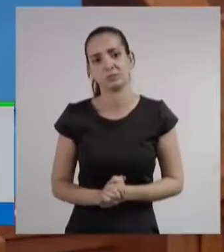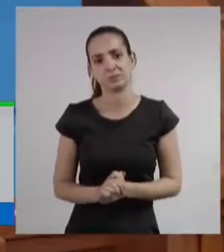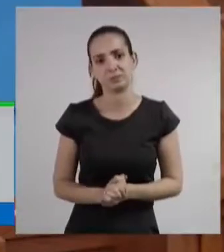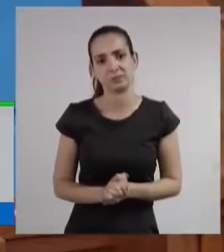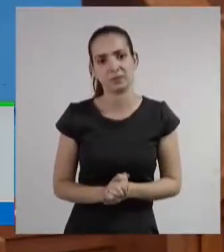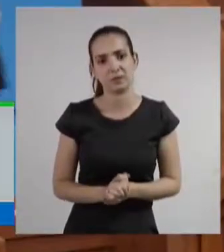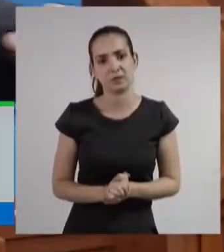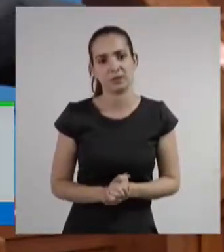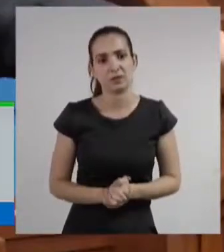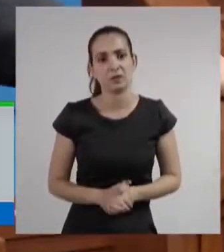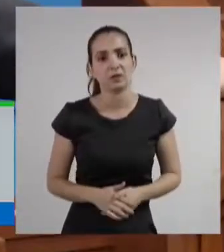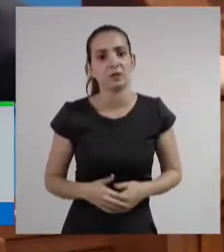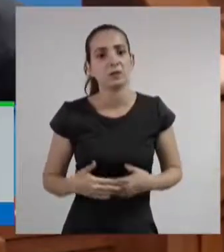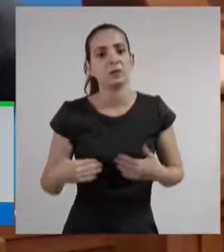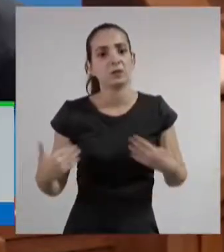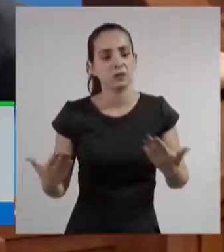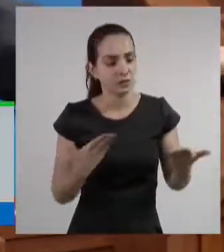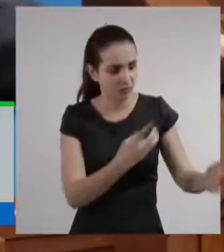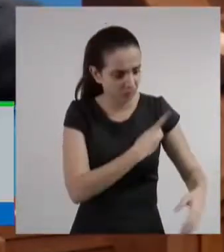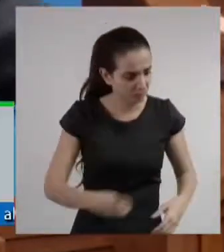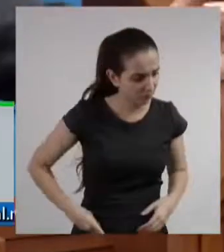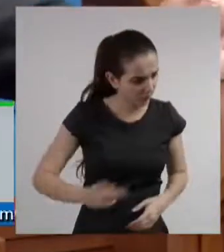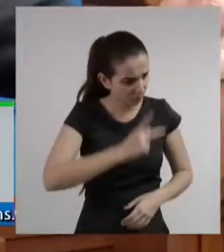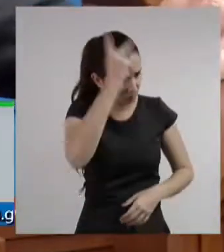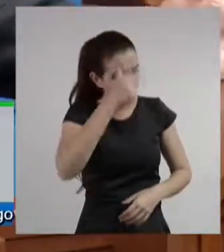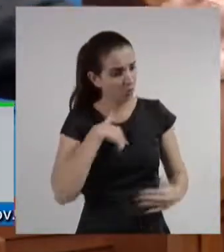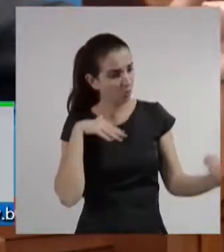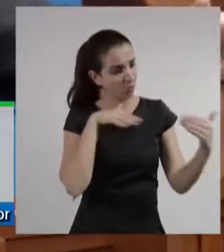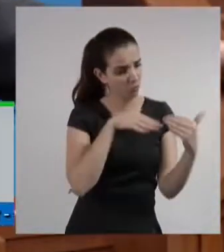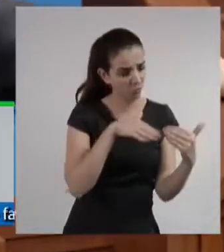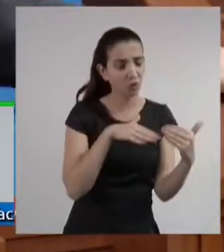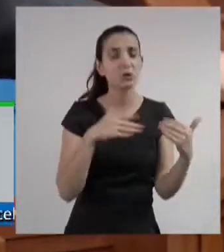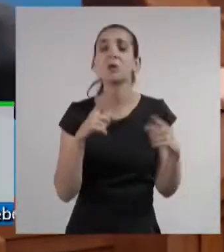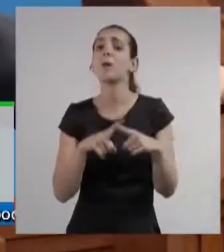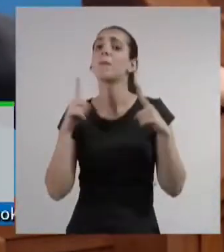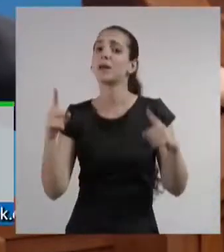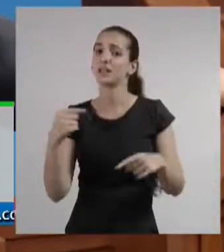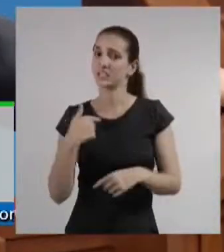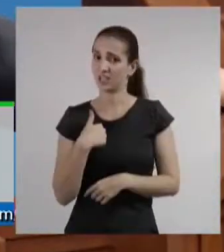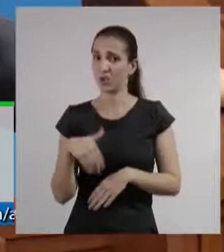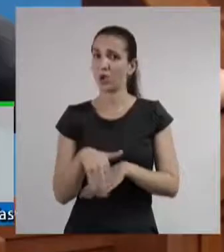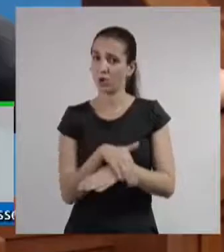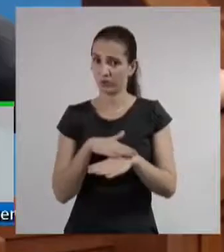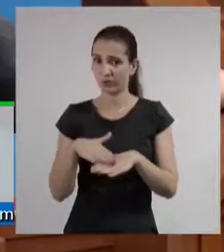Deputado Paulo, concordo com Vossa Excelência, mas eu conversei